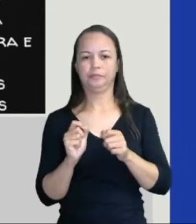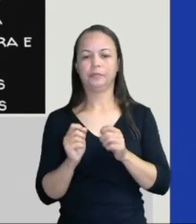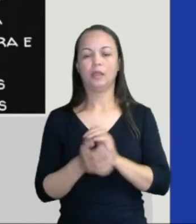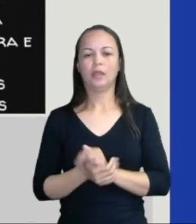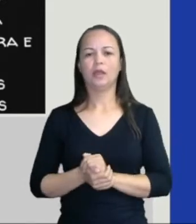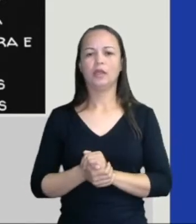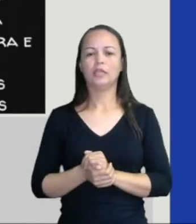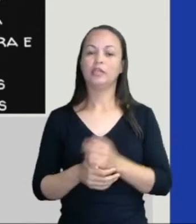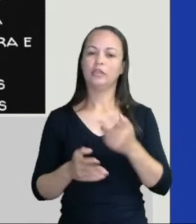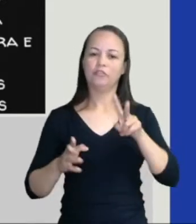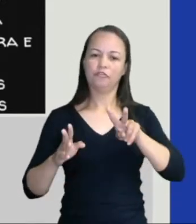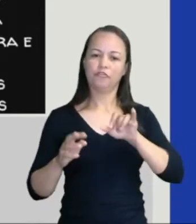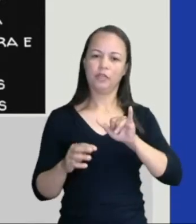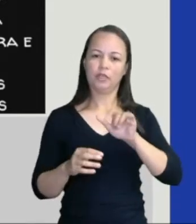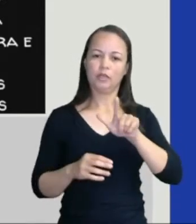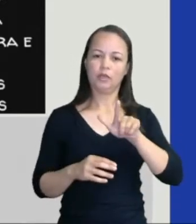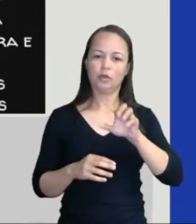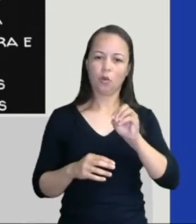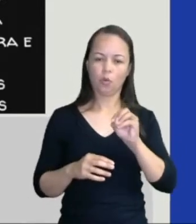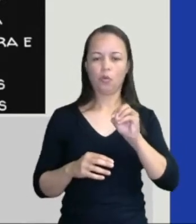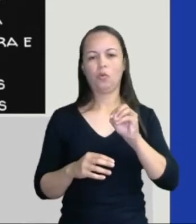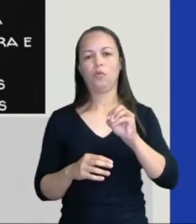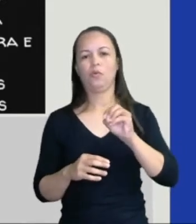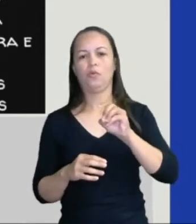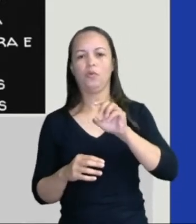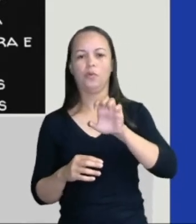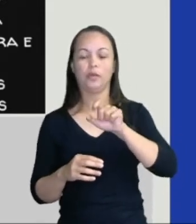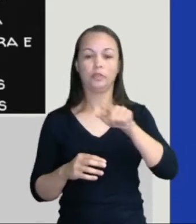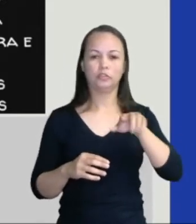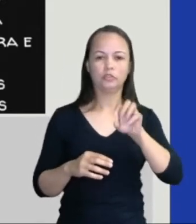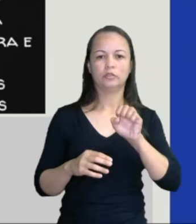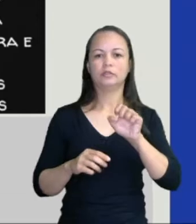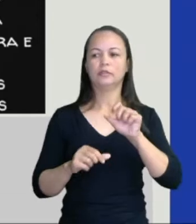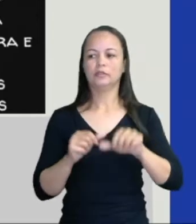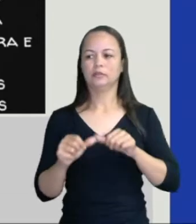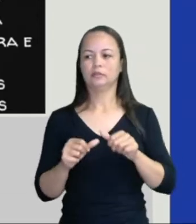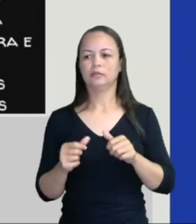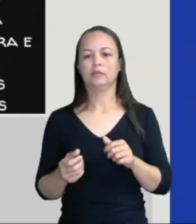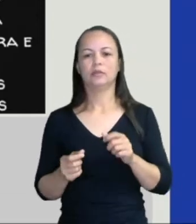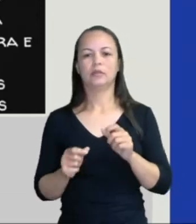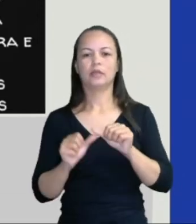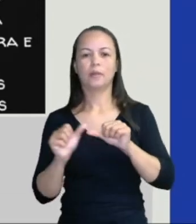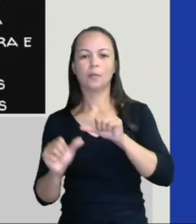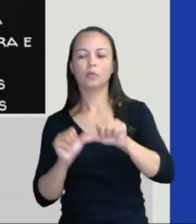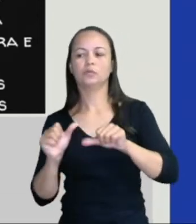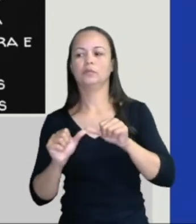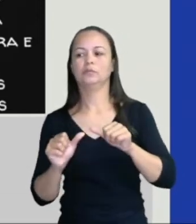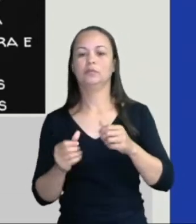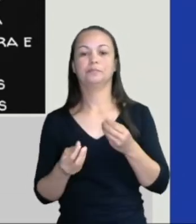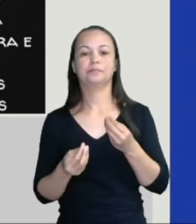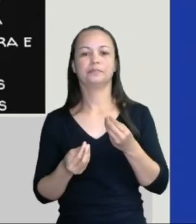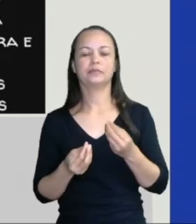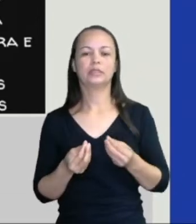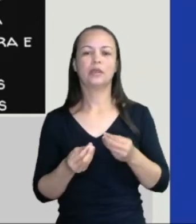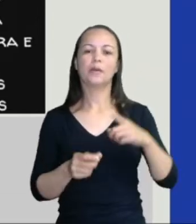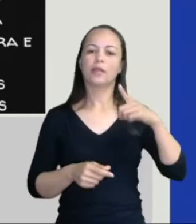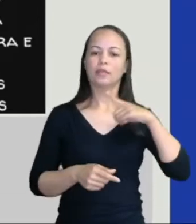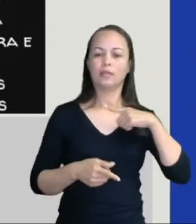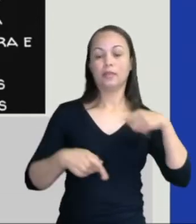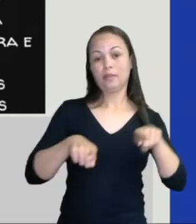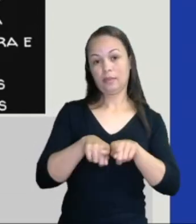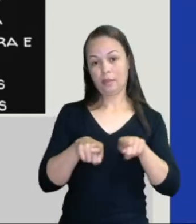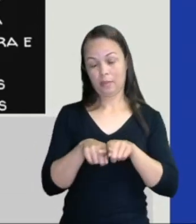tributos, e vilões podiam mudar de feudo e tinham mais liberdade que os servos. Mas tinham